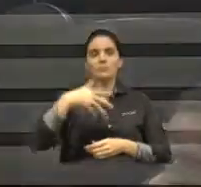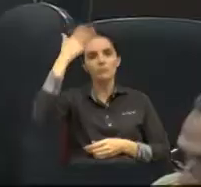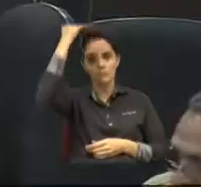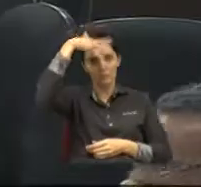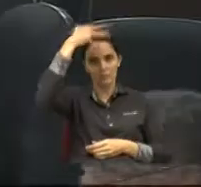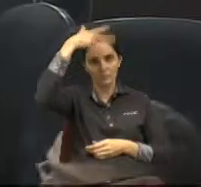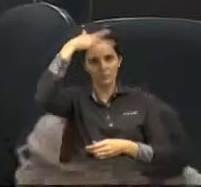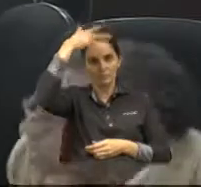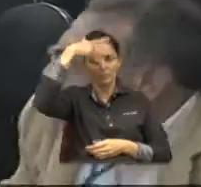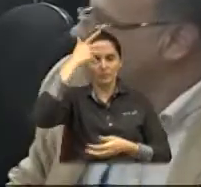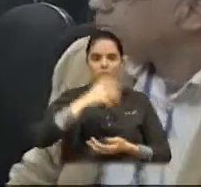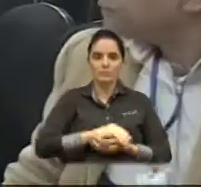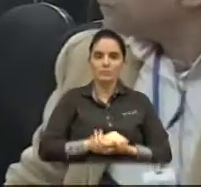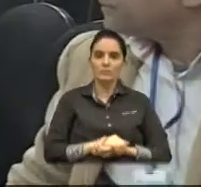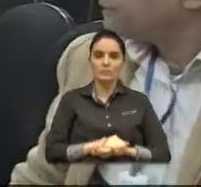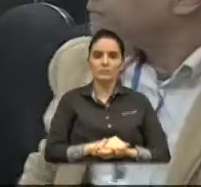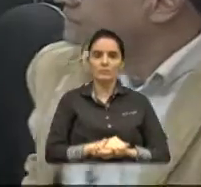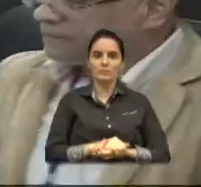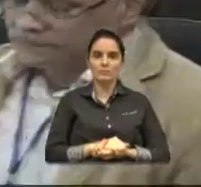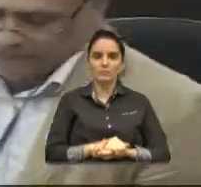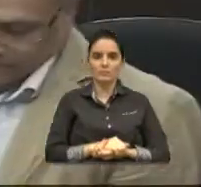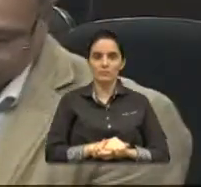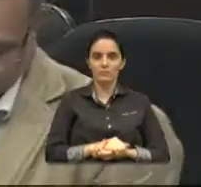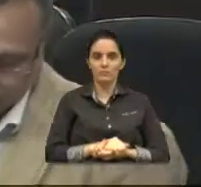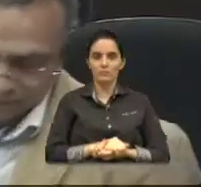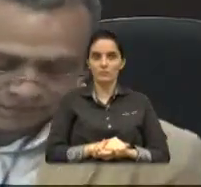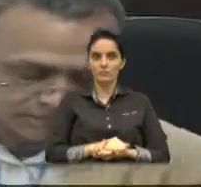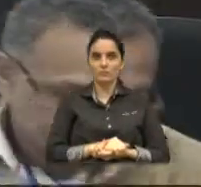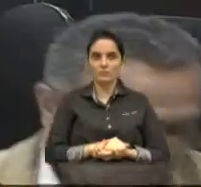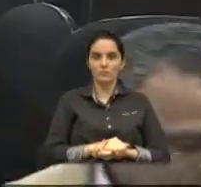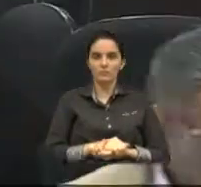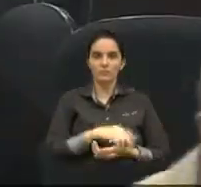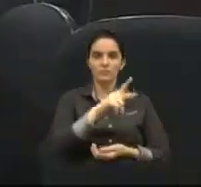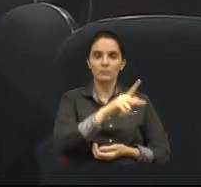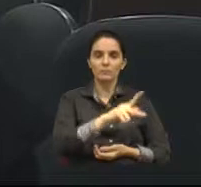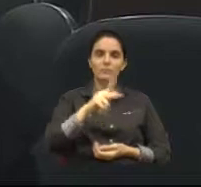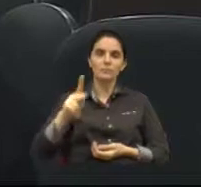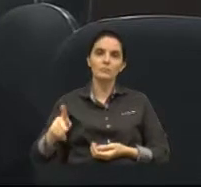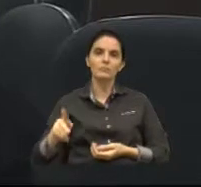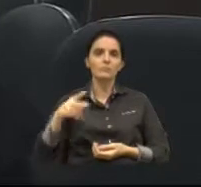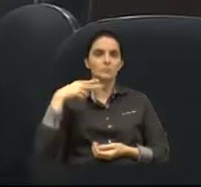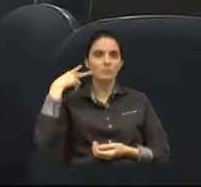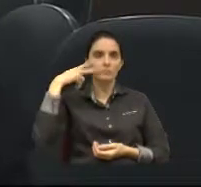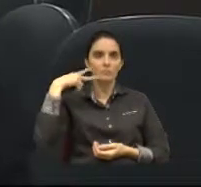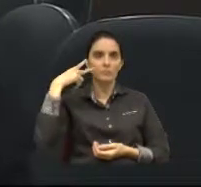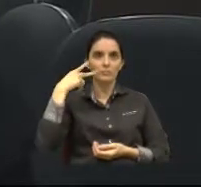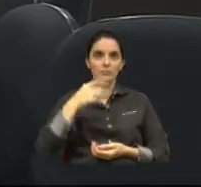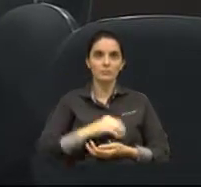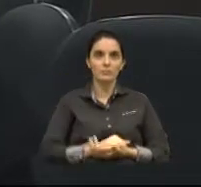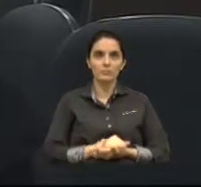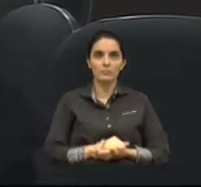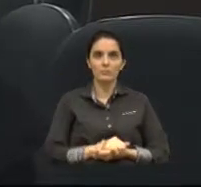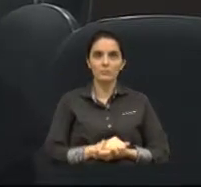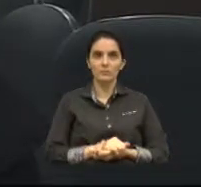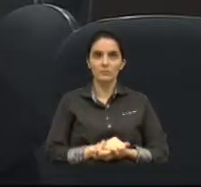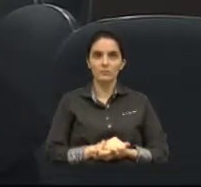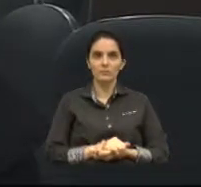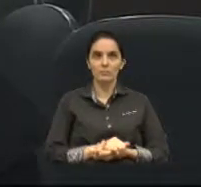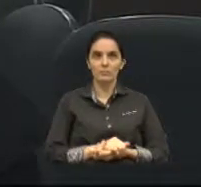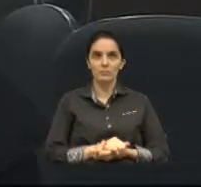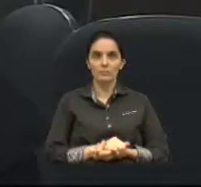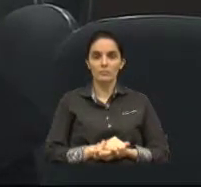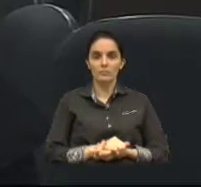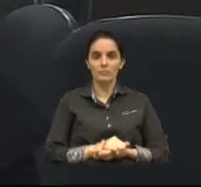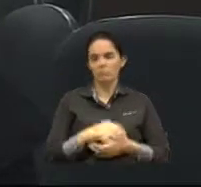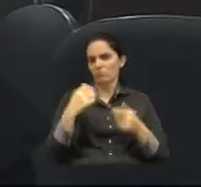vereadora proponente, Érica Tanque Moia. Senhor presidente, nobres pares, acho que não preciso